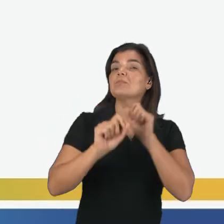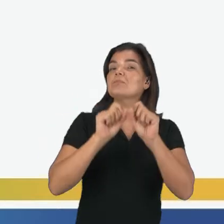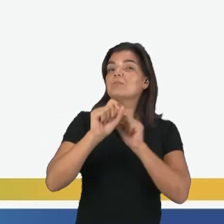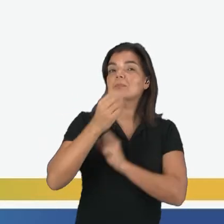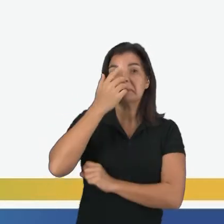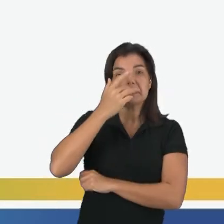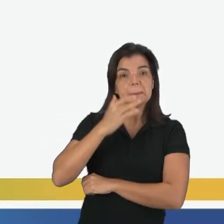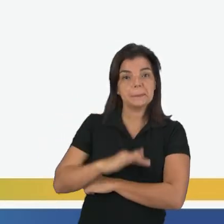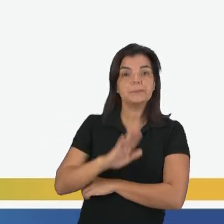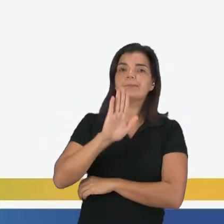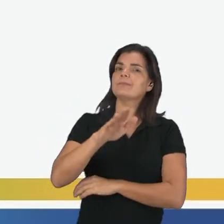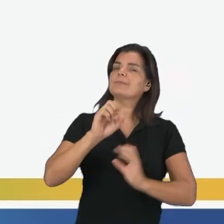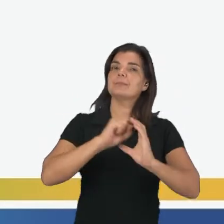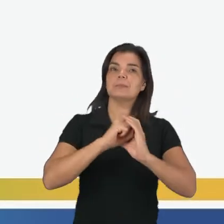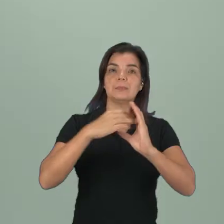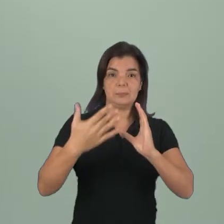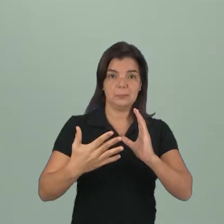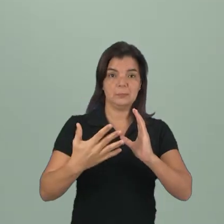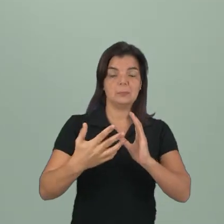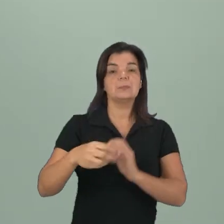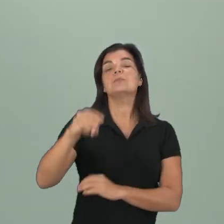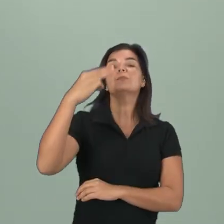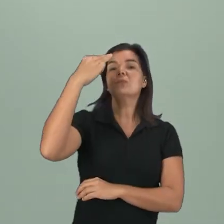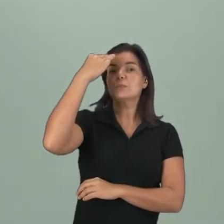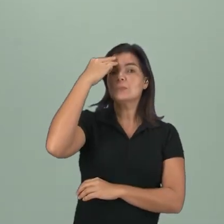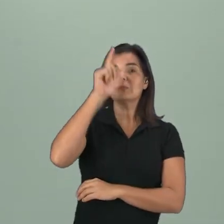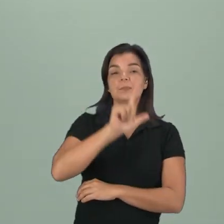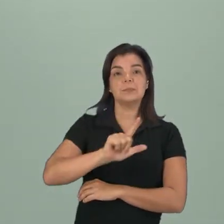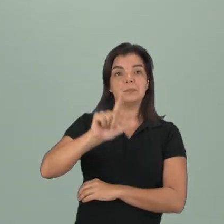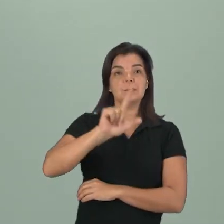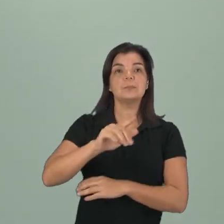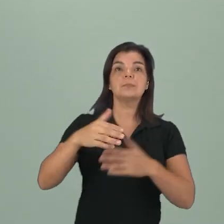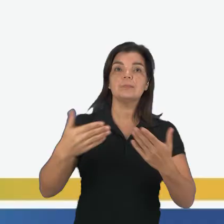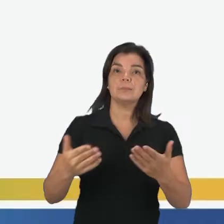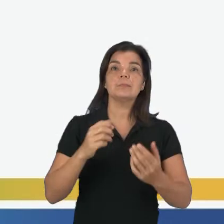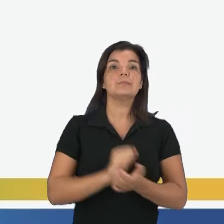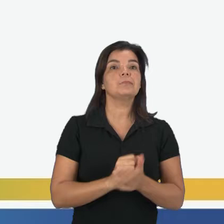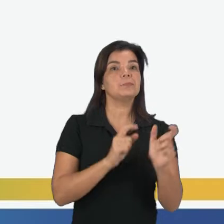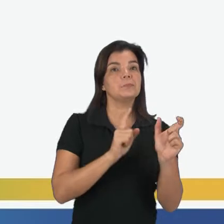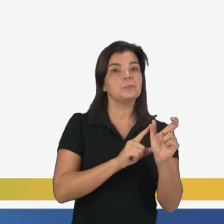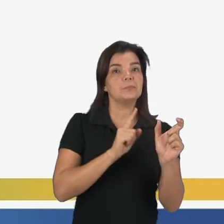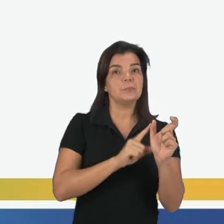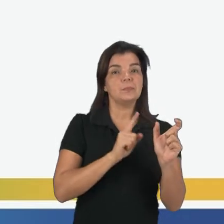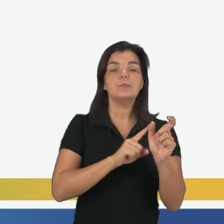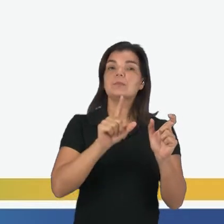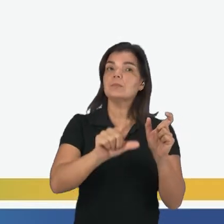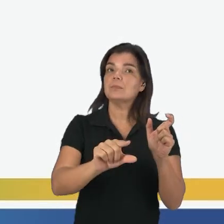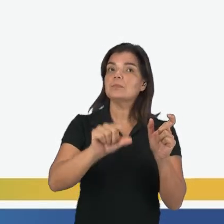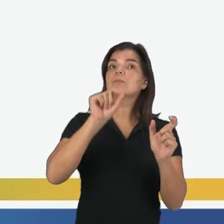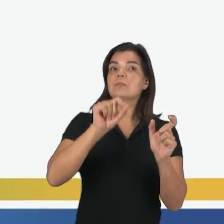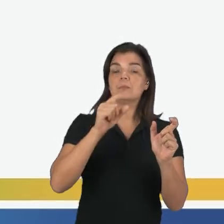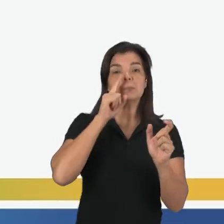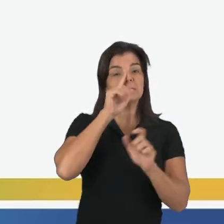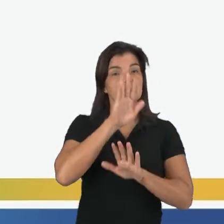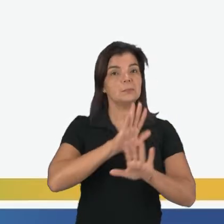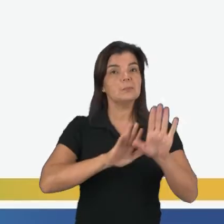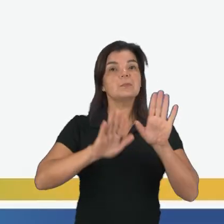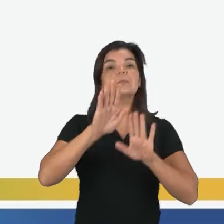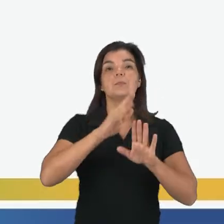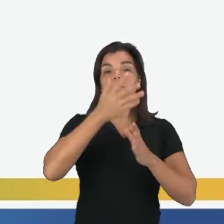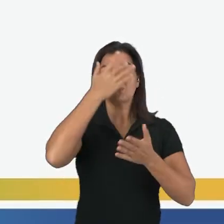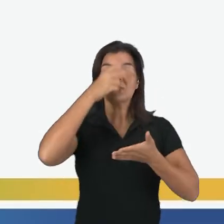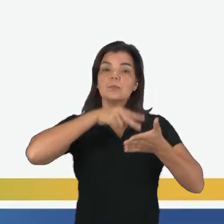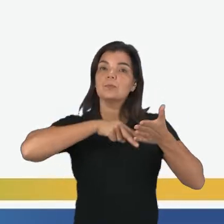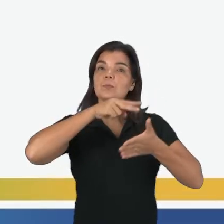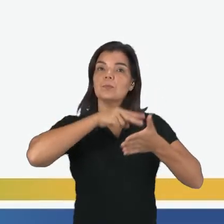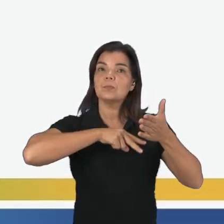infância. Já é uma característica de memórias literárias. Para isso, as palavras devem ser escolhidas com cuidado